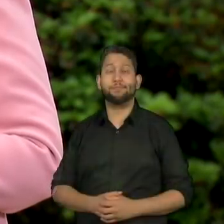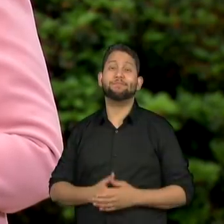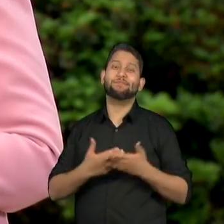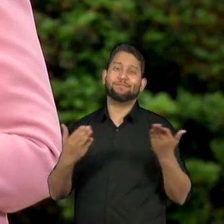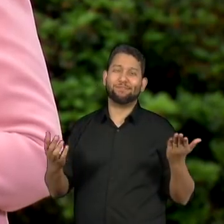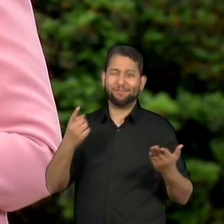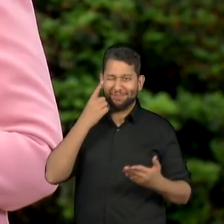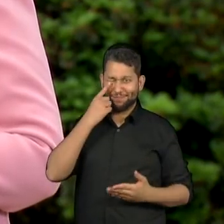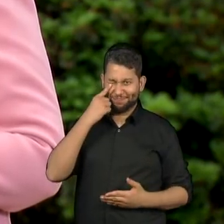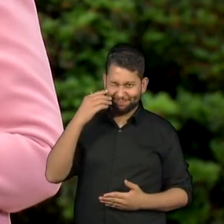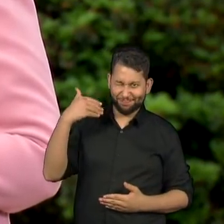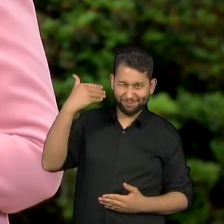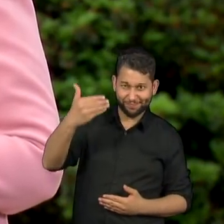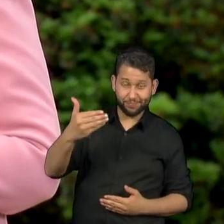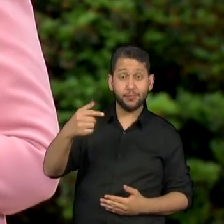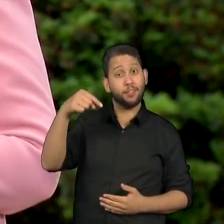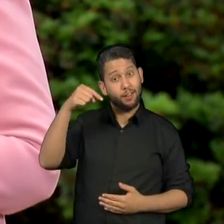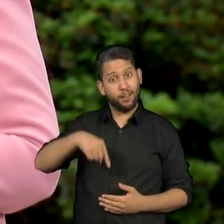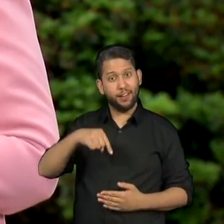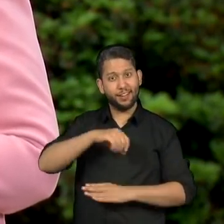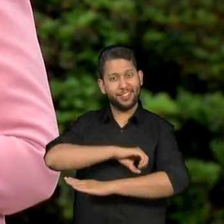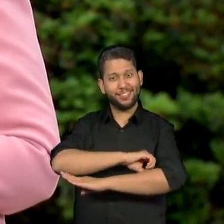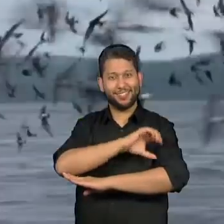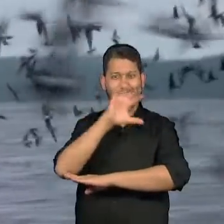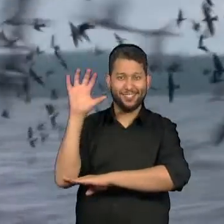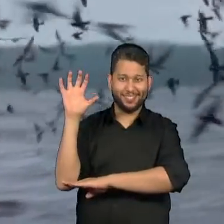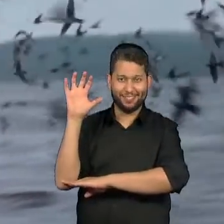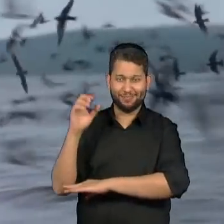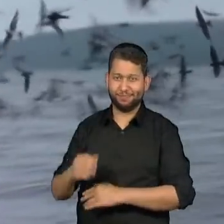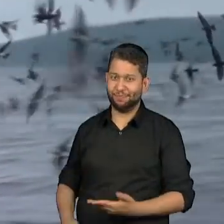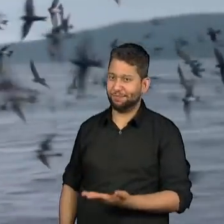Veja daqui a pouco aqui no Repórter Eco.